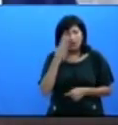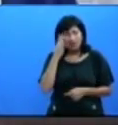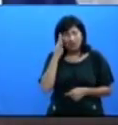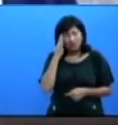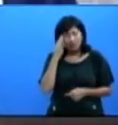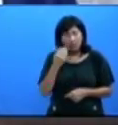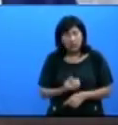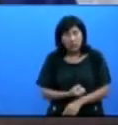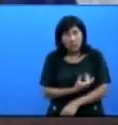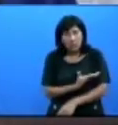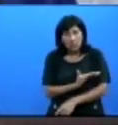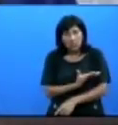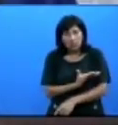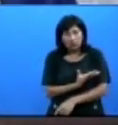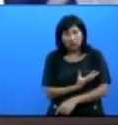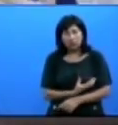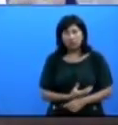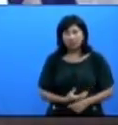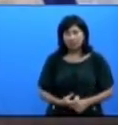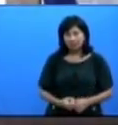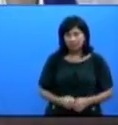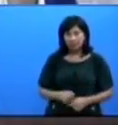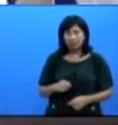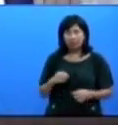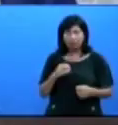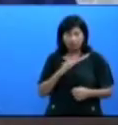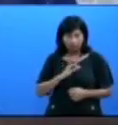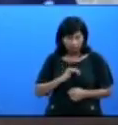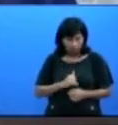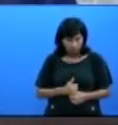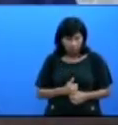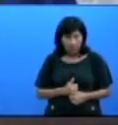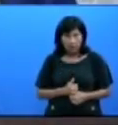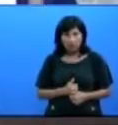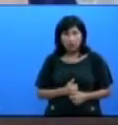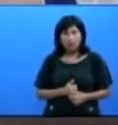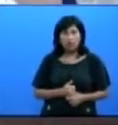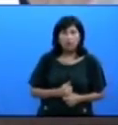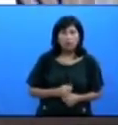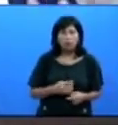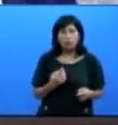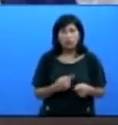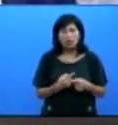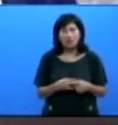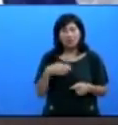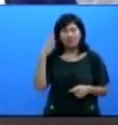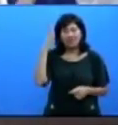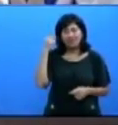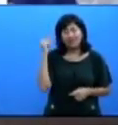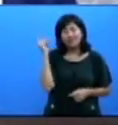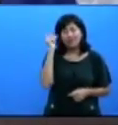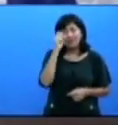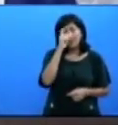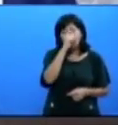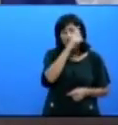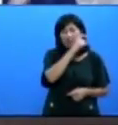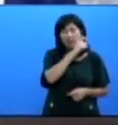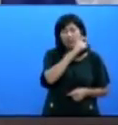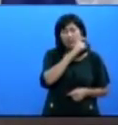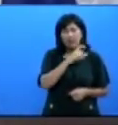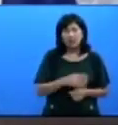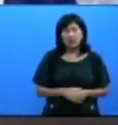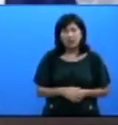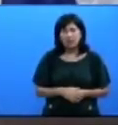né, de fazer muitas emendas e depois, na hora da execução orçamentária, da movimentação de verbas, todo aquele